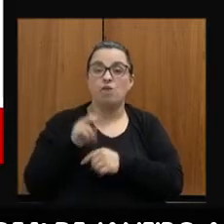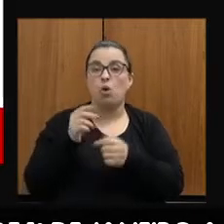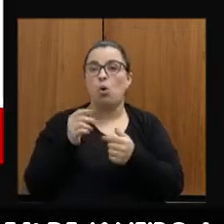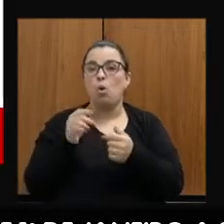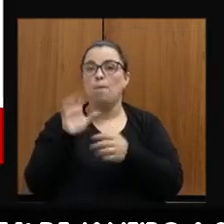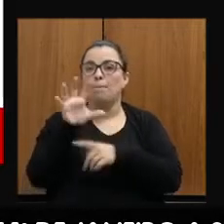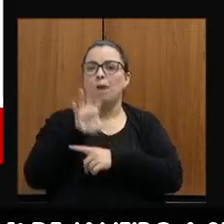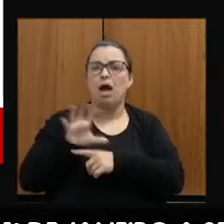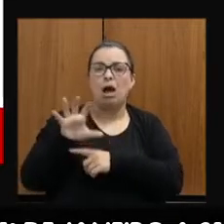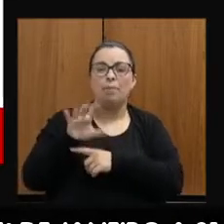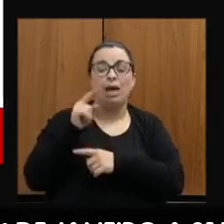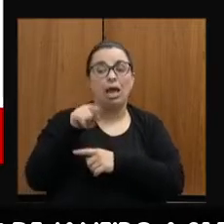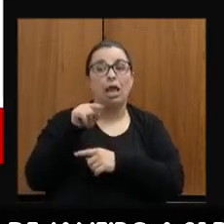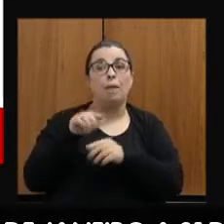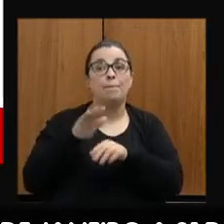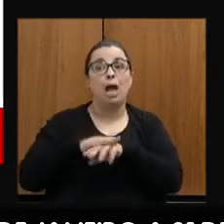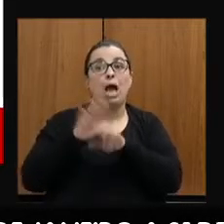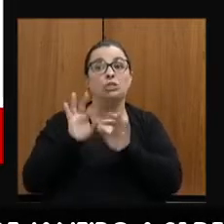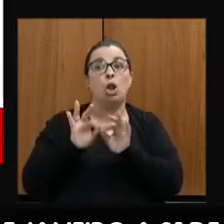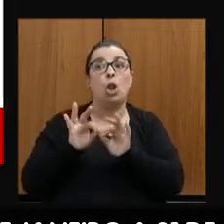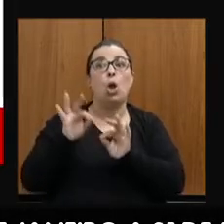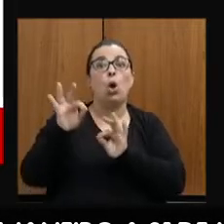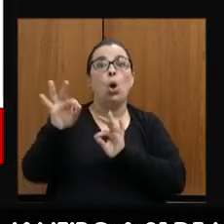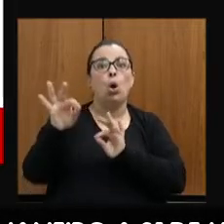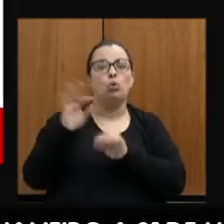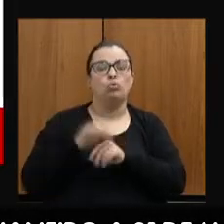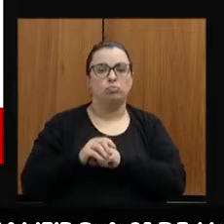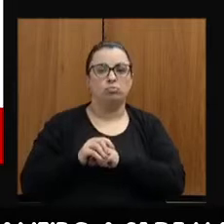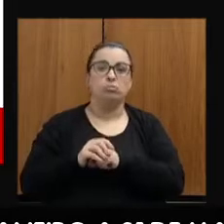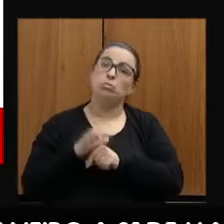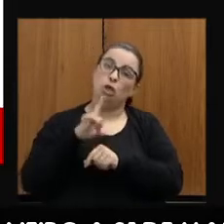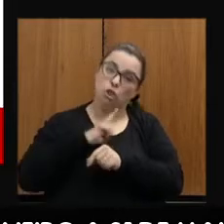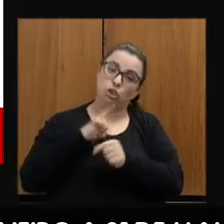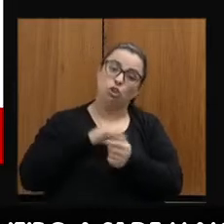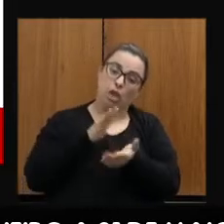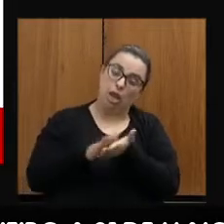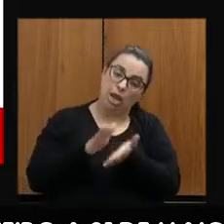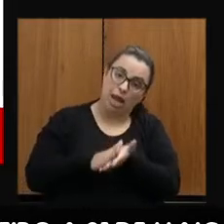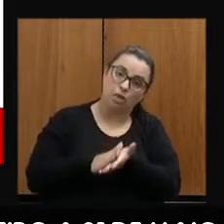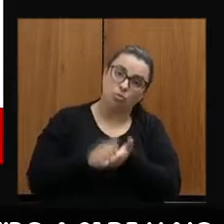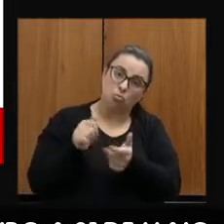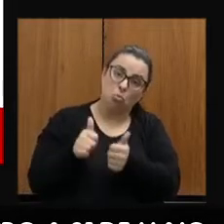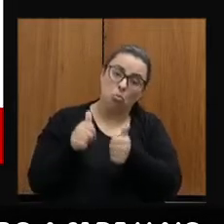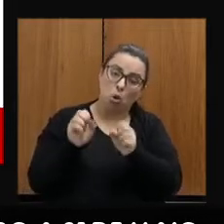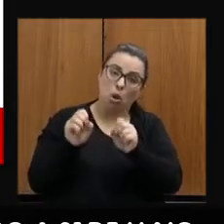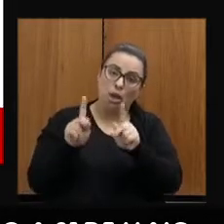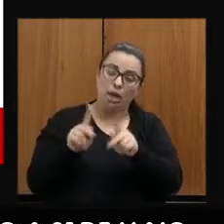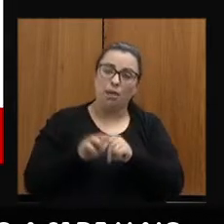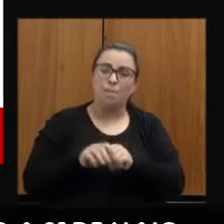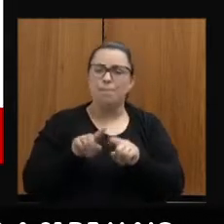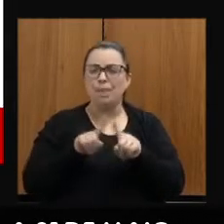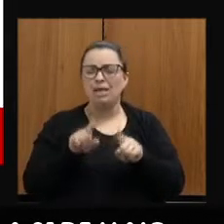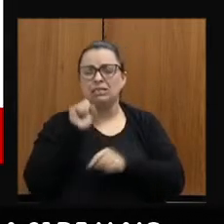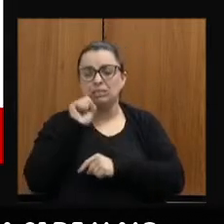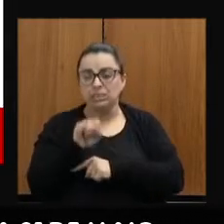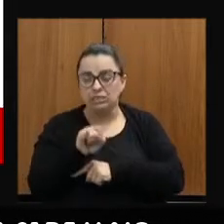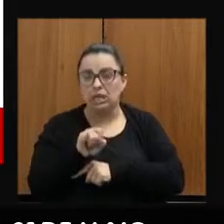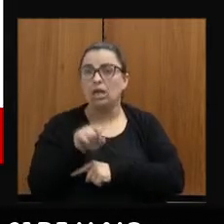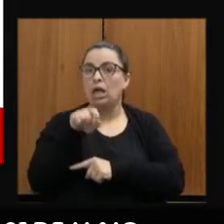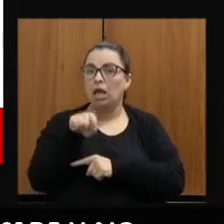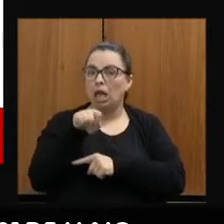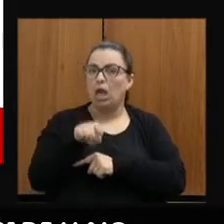longo e agora não é só a questão do custo se o benefício é público